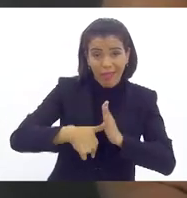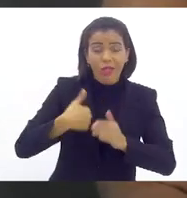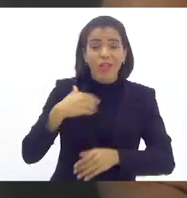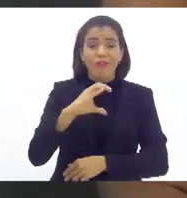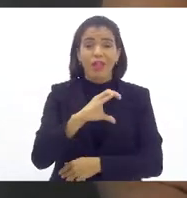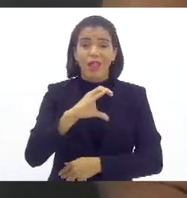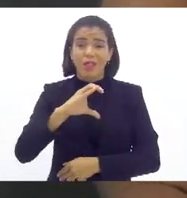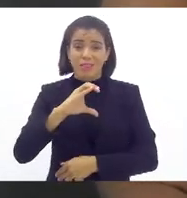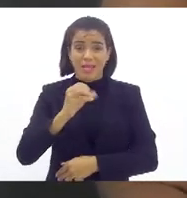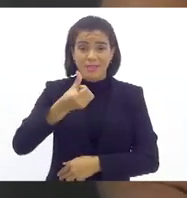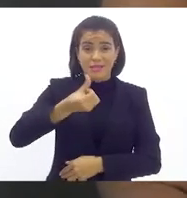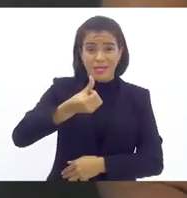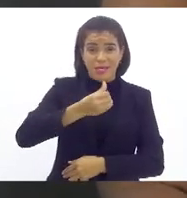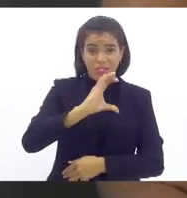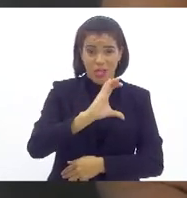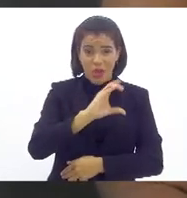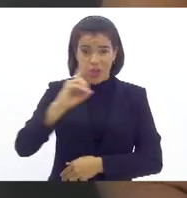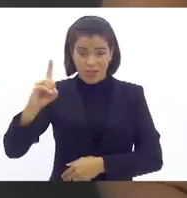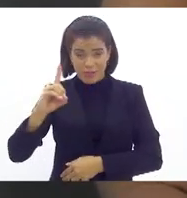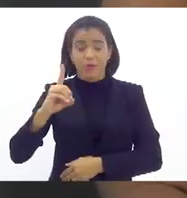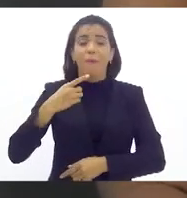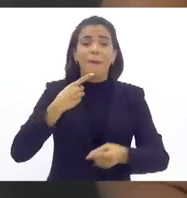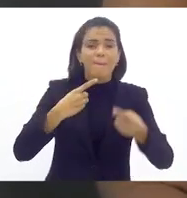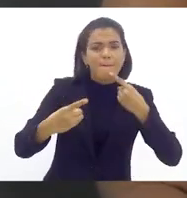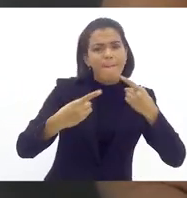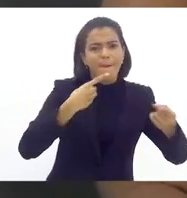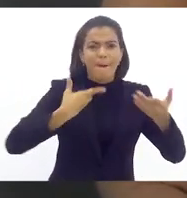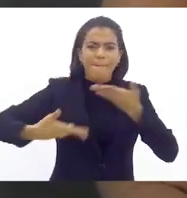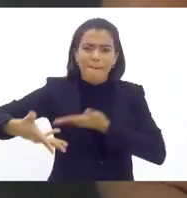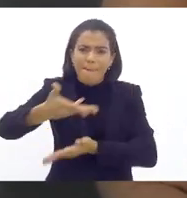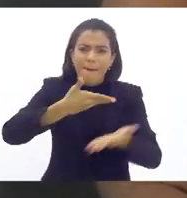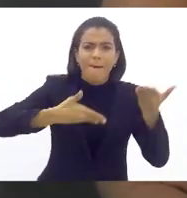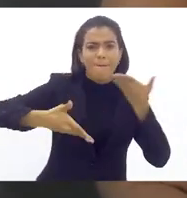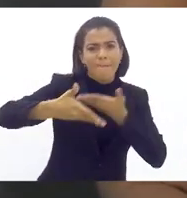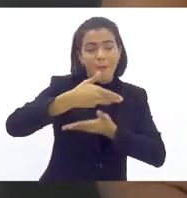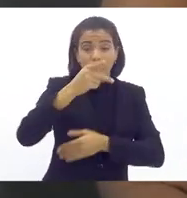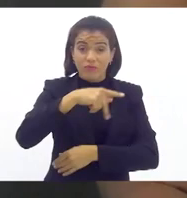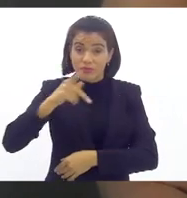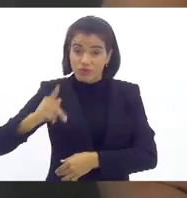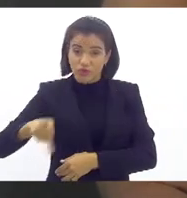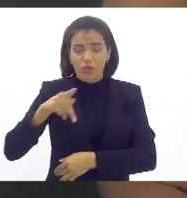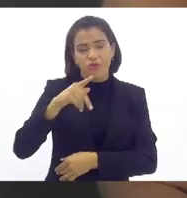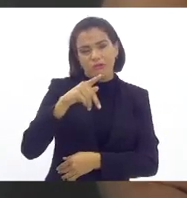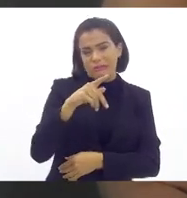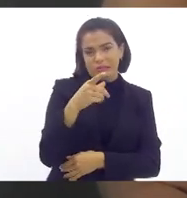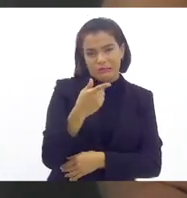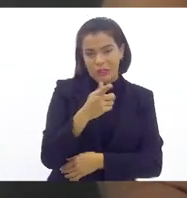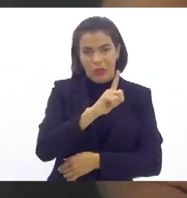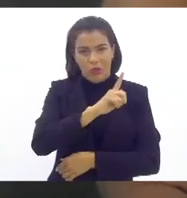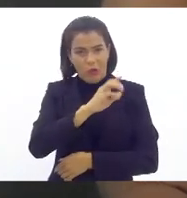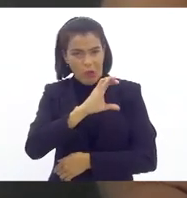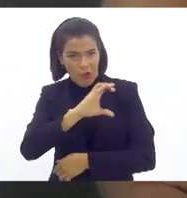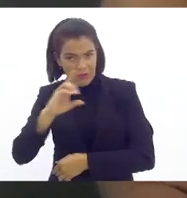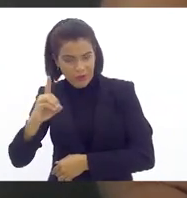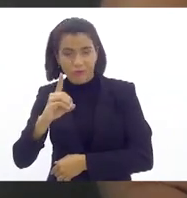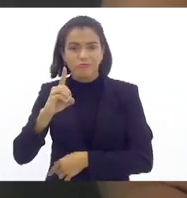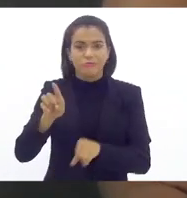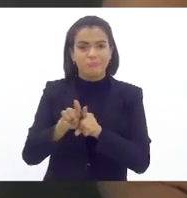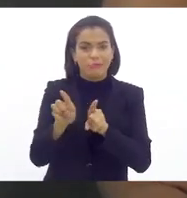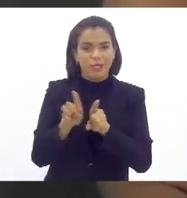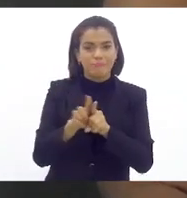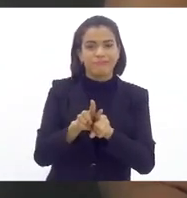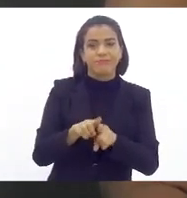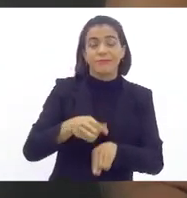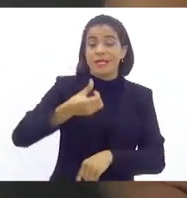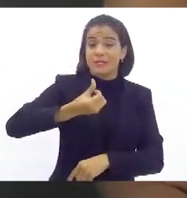coordenadoria, dialogando lá com os professores, coordenadores da sexta coordenadoria regional de